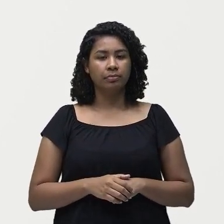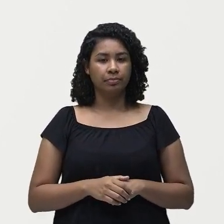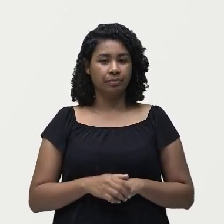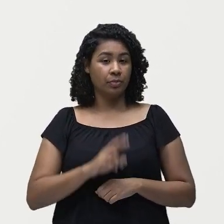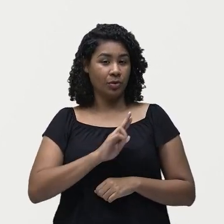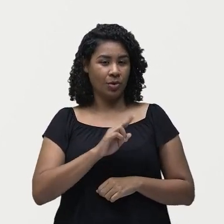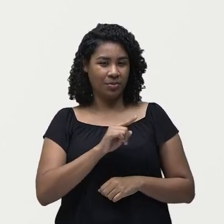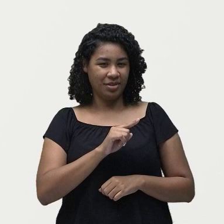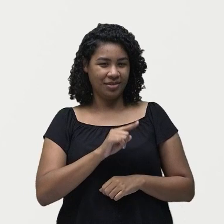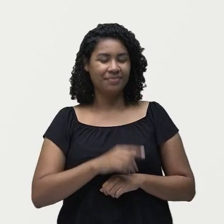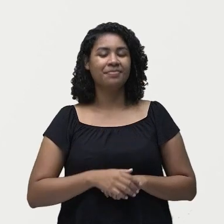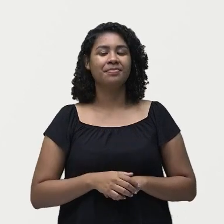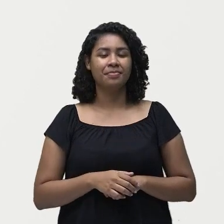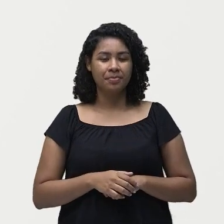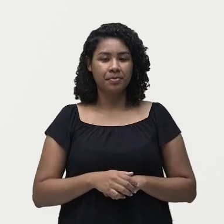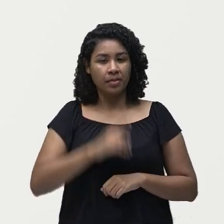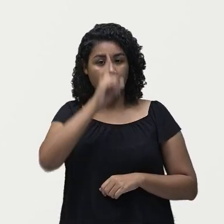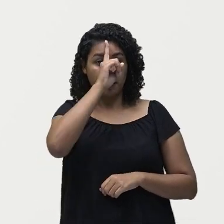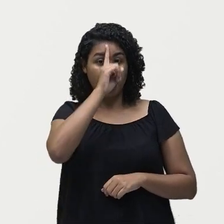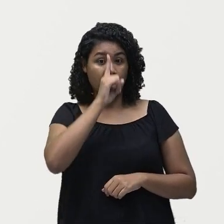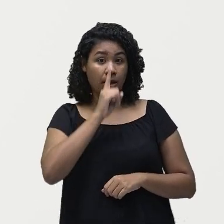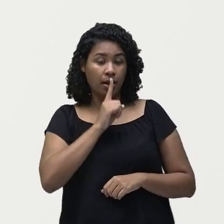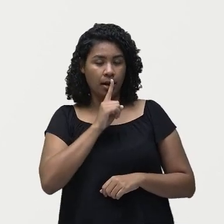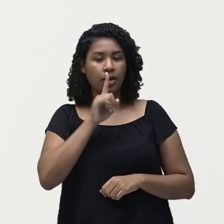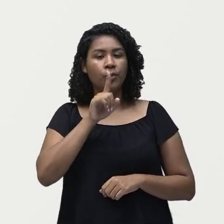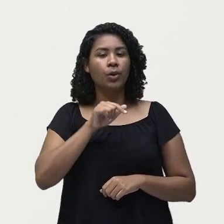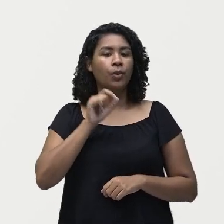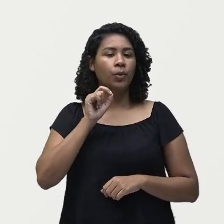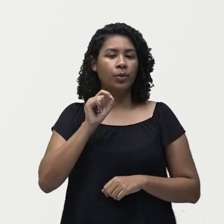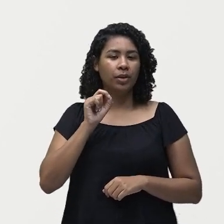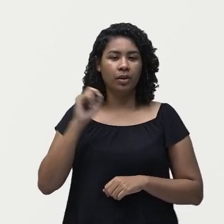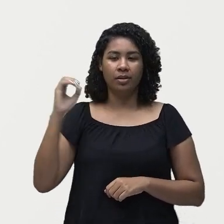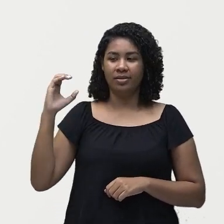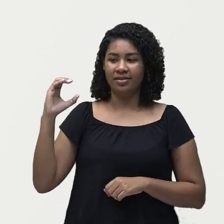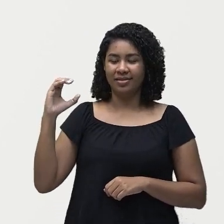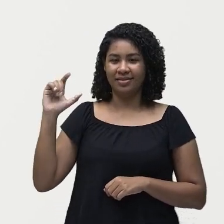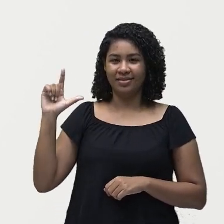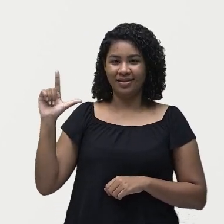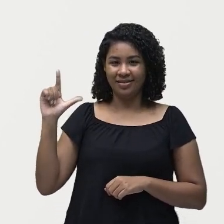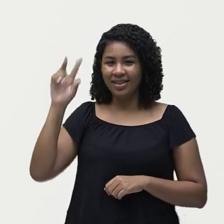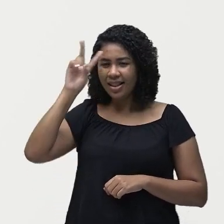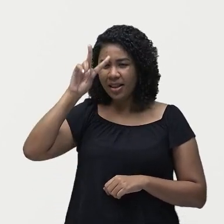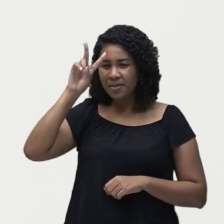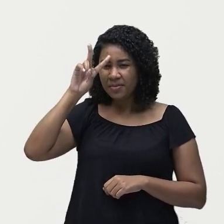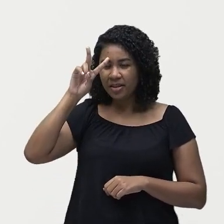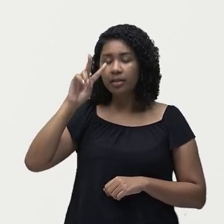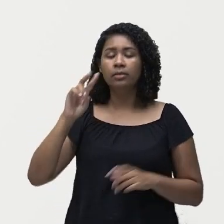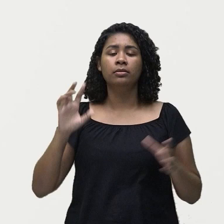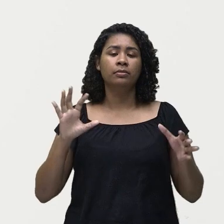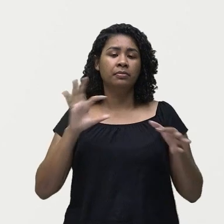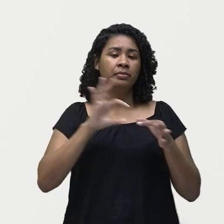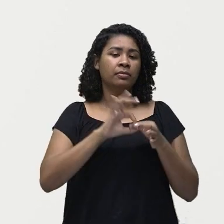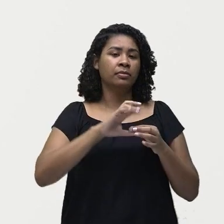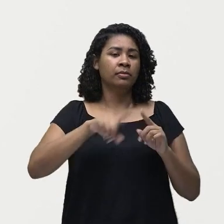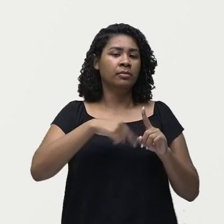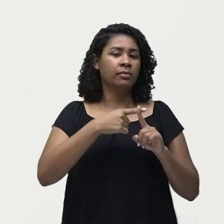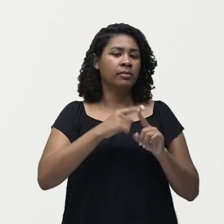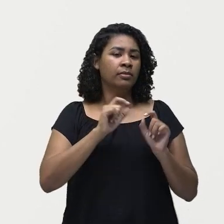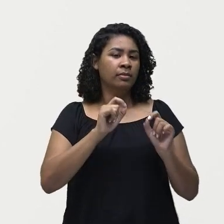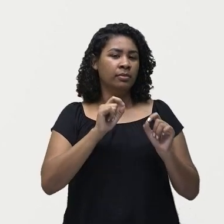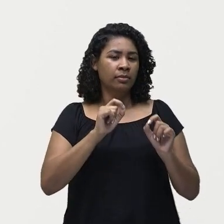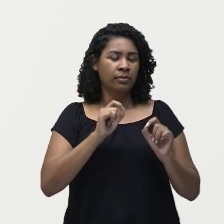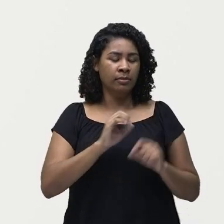Por quê? Esse amarelinho aqui, ó, é aquele cloro que estava solto. Ele vai se unir a um átomo